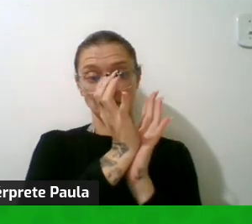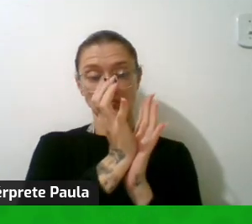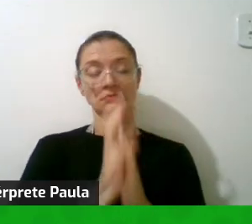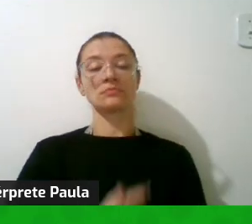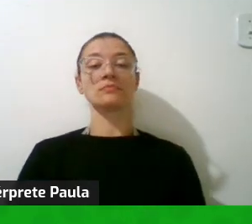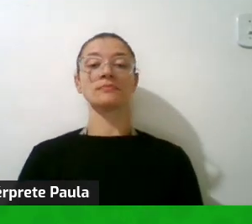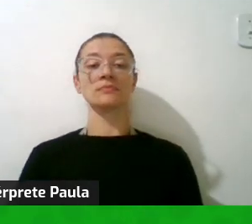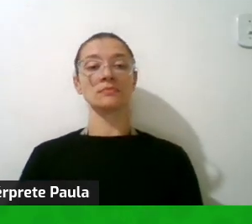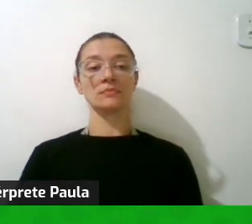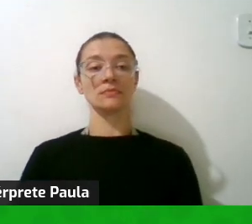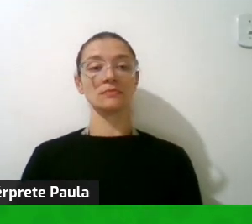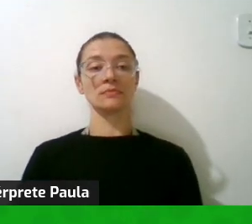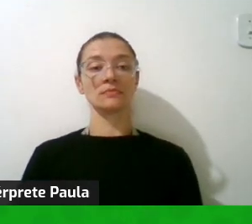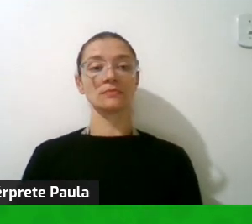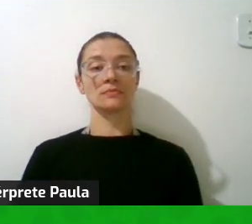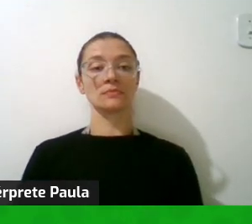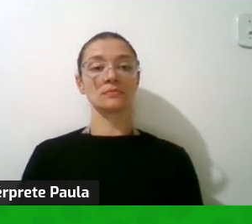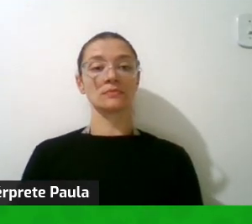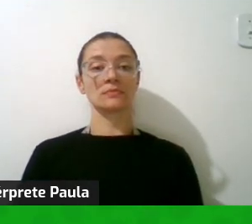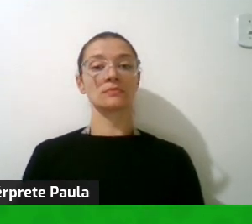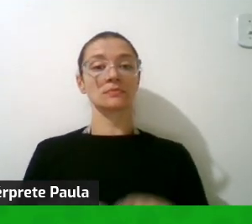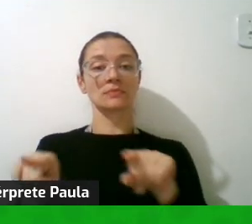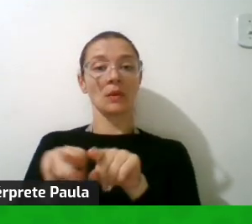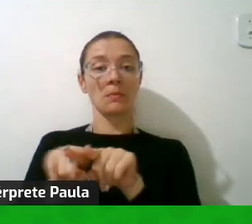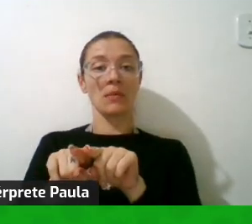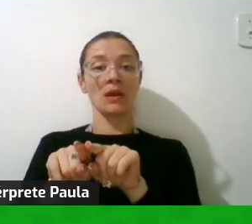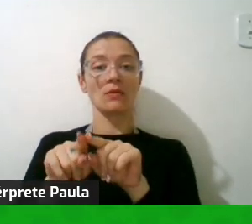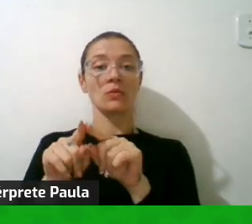e o meu intervalo,